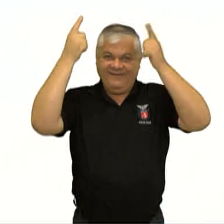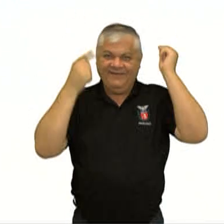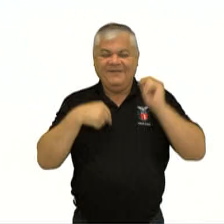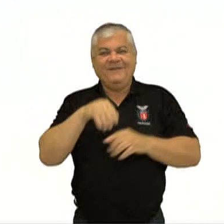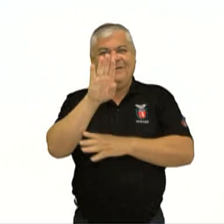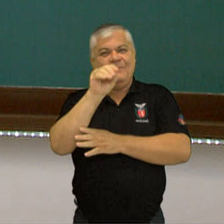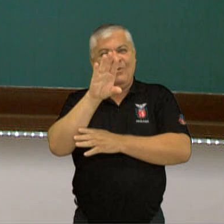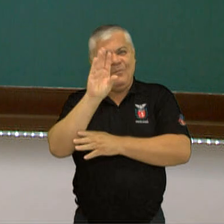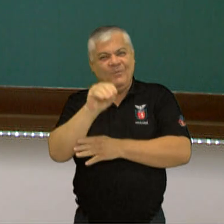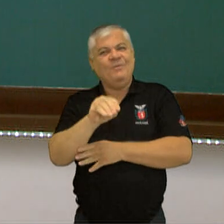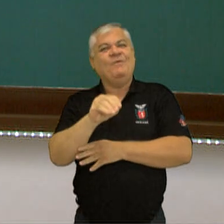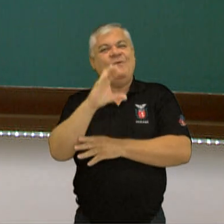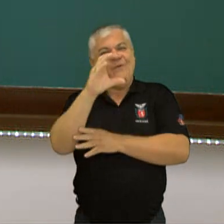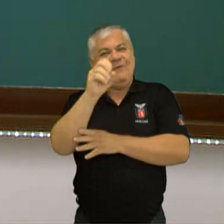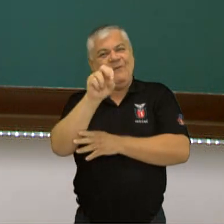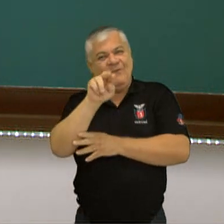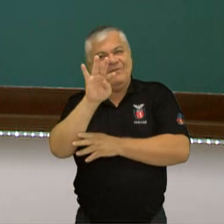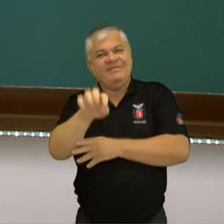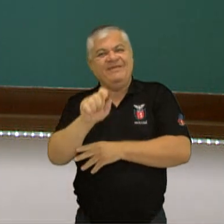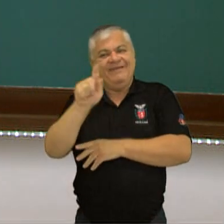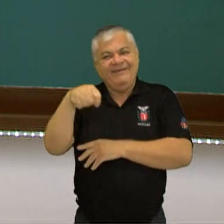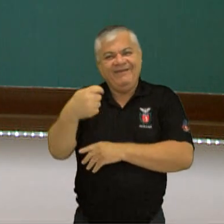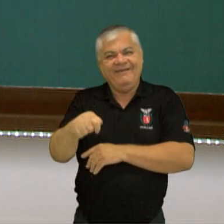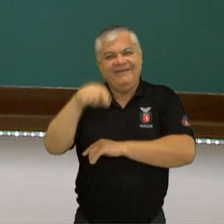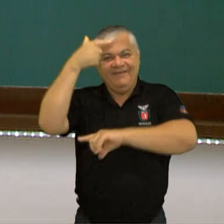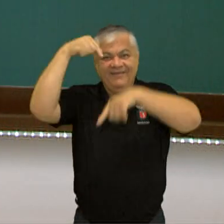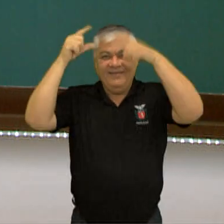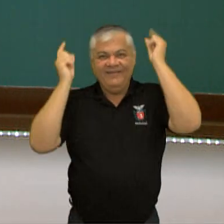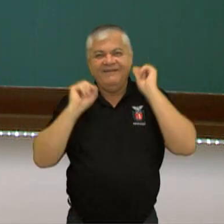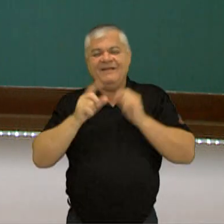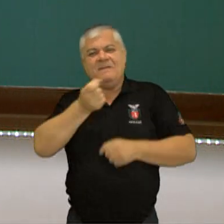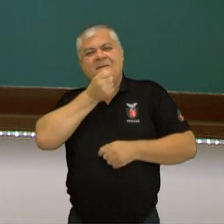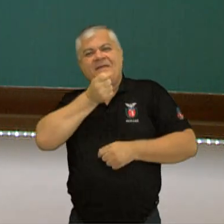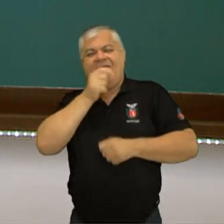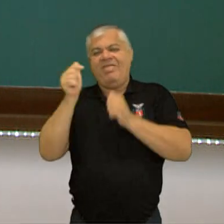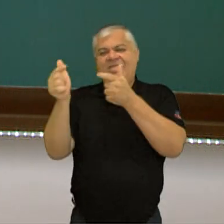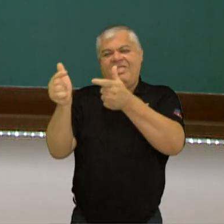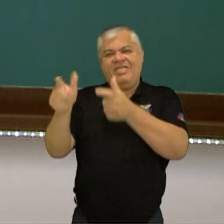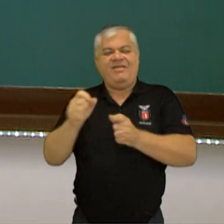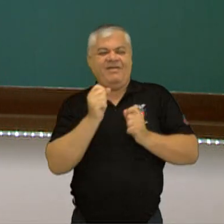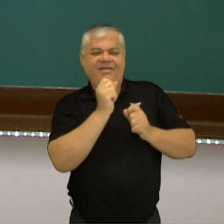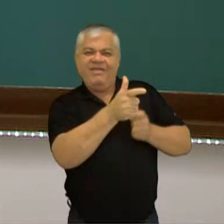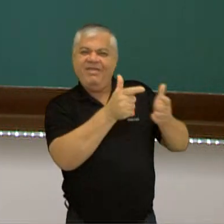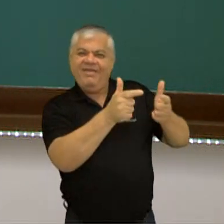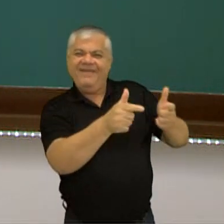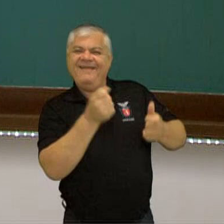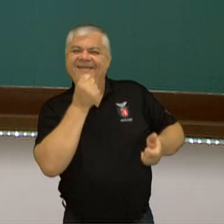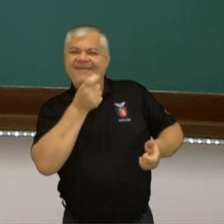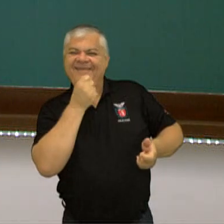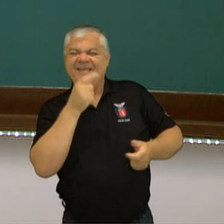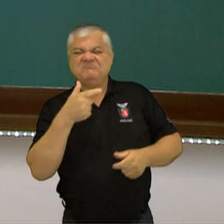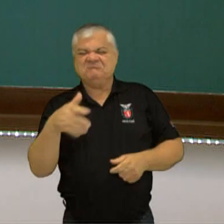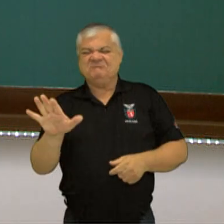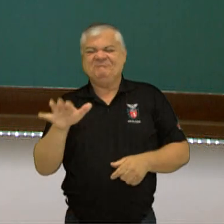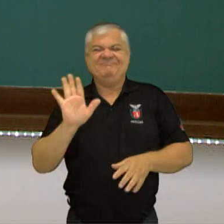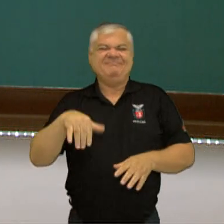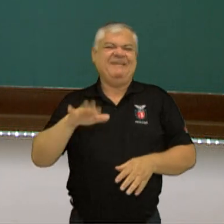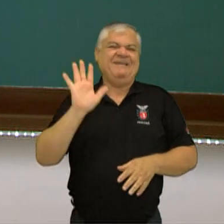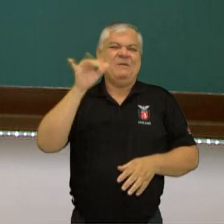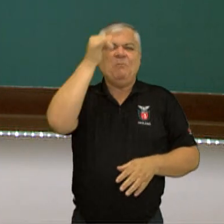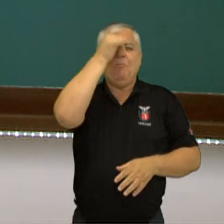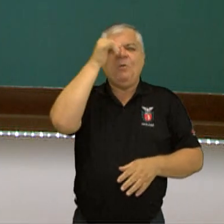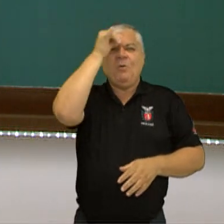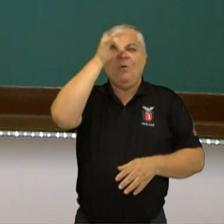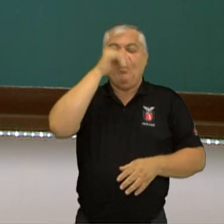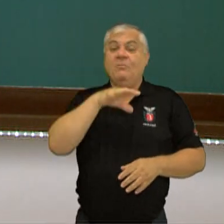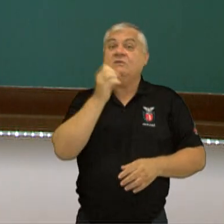É o bobo da corte, porque ele criticava de maneira bem-humorada. Aí os nobres pensavam que não, é, deixa passar. Porque se